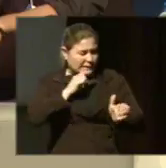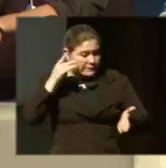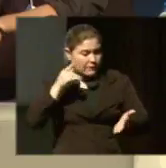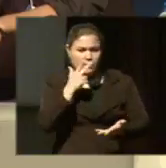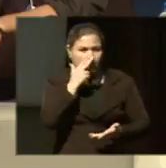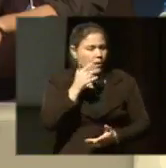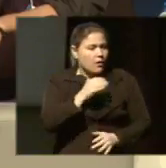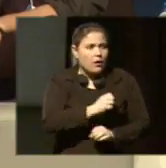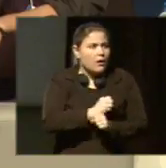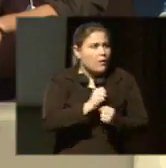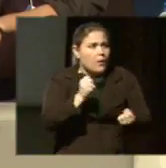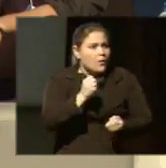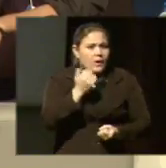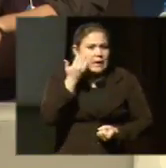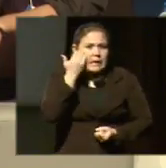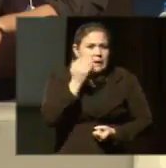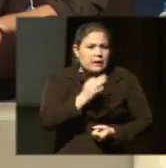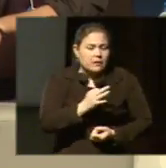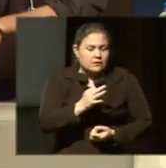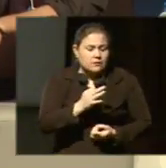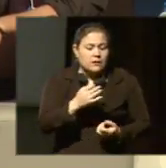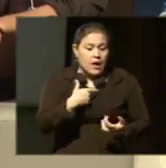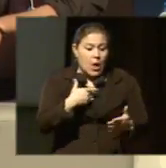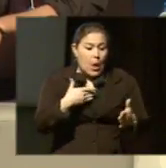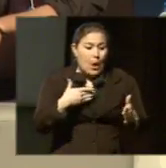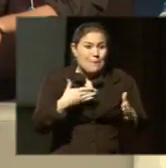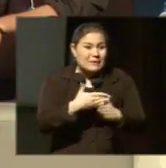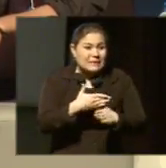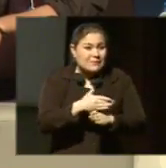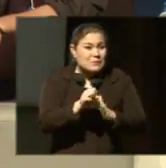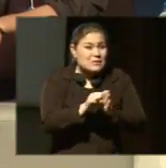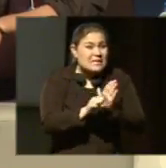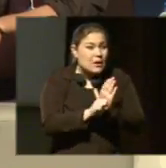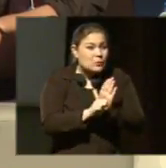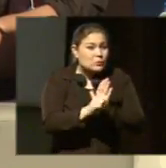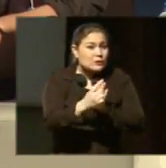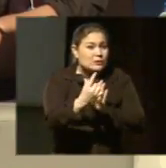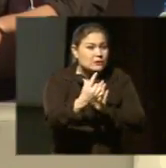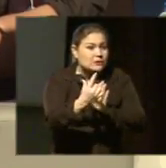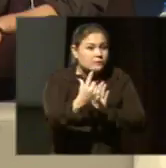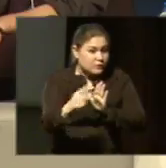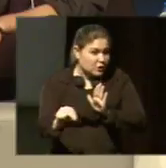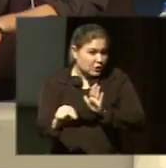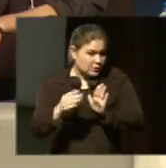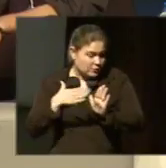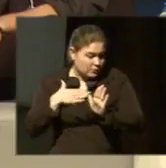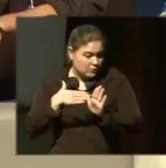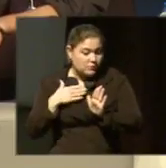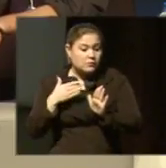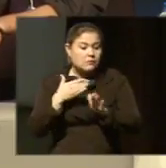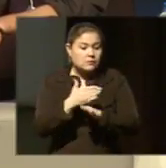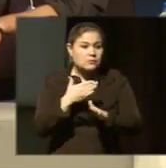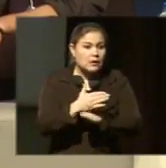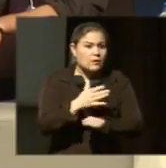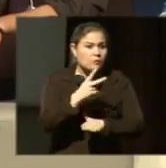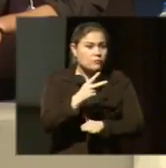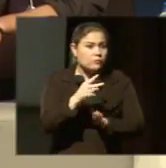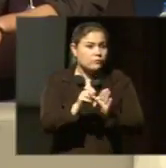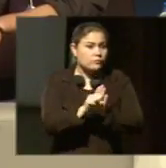absurdo. Eu fiz parte do século XIX, não, eu fiz parte do século XX e fiz parte do século